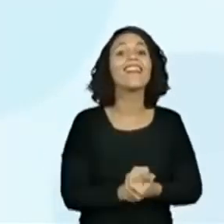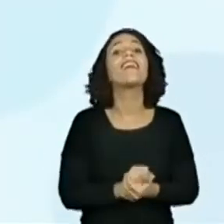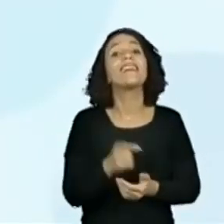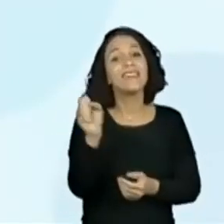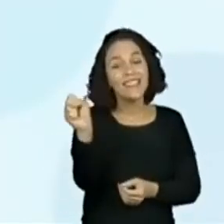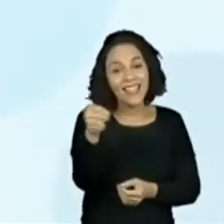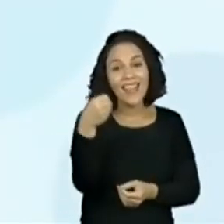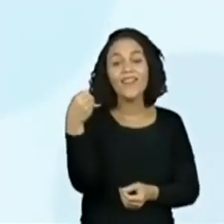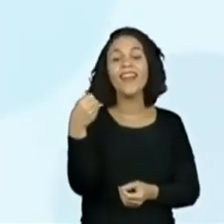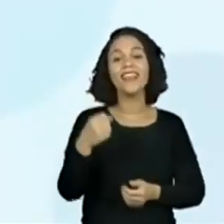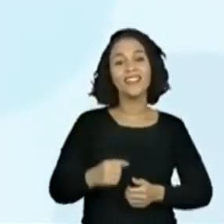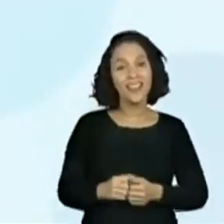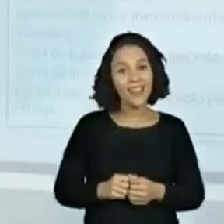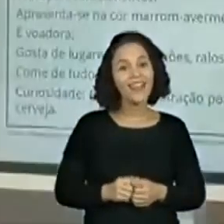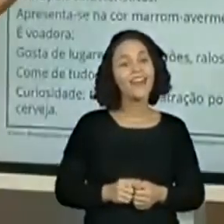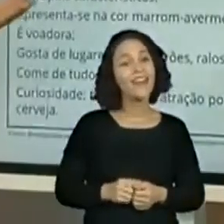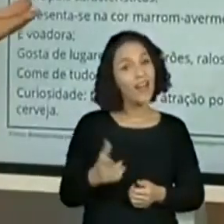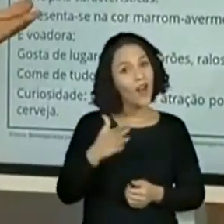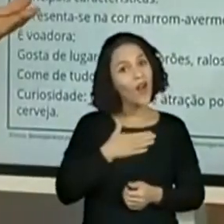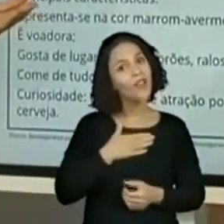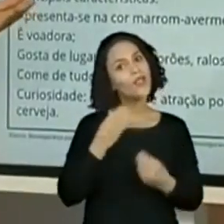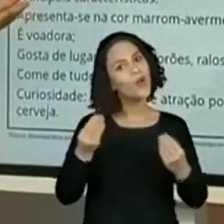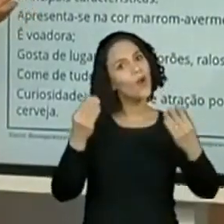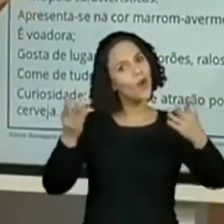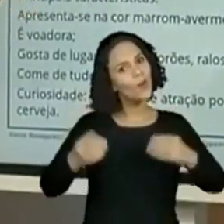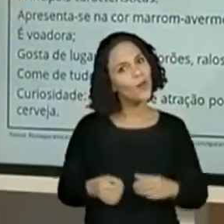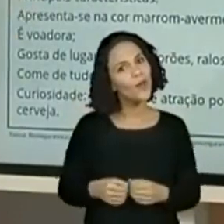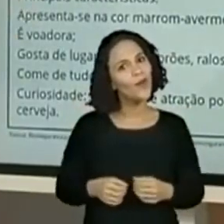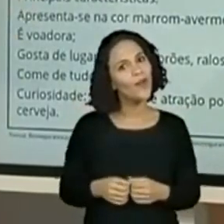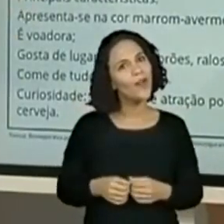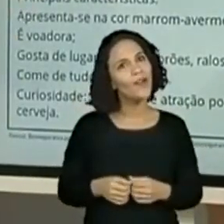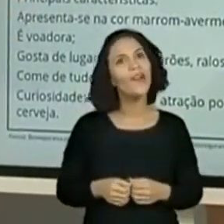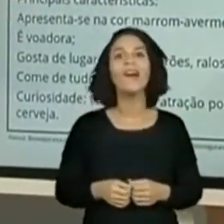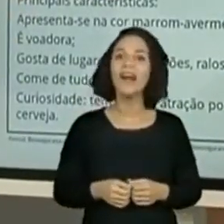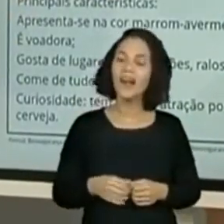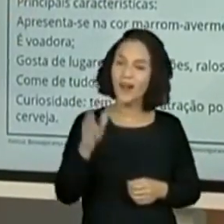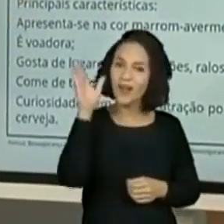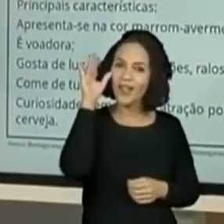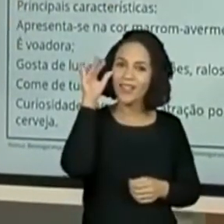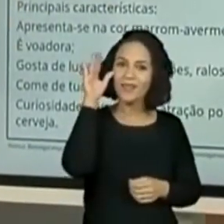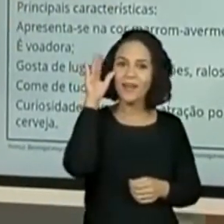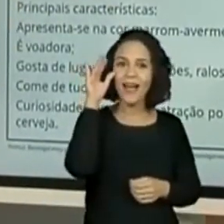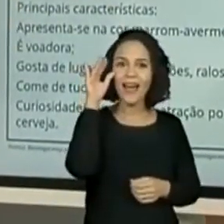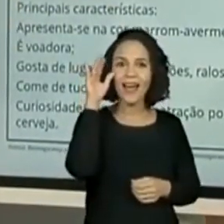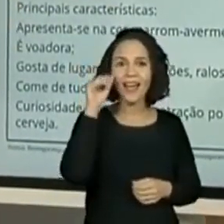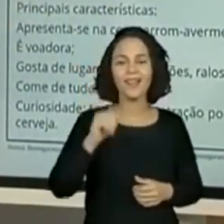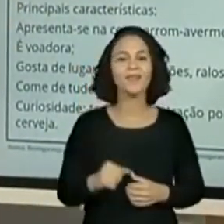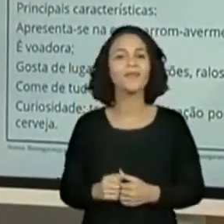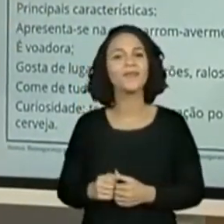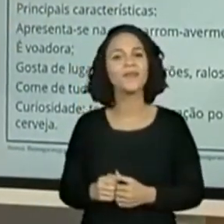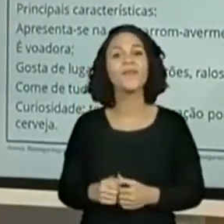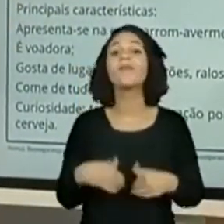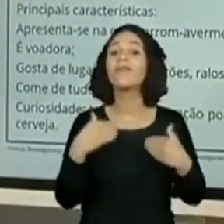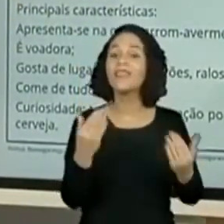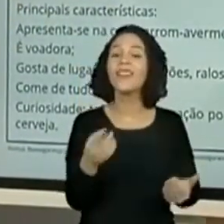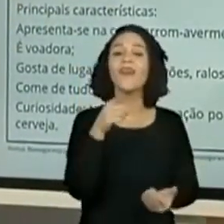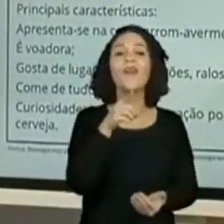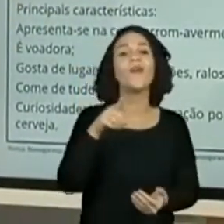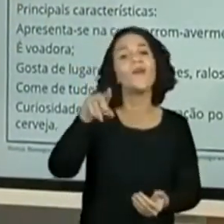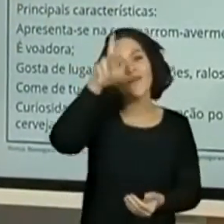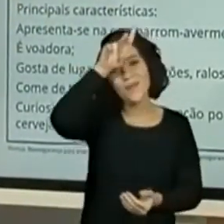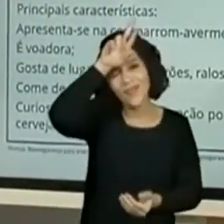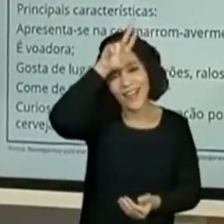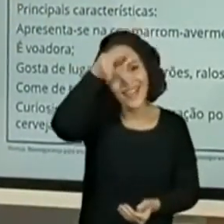cerveja. E aí, informações sobre as baratas, sobre a barata americana